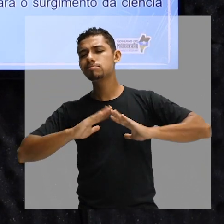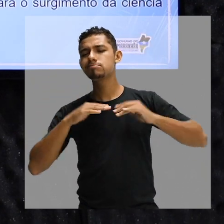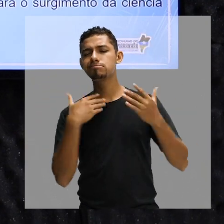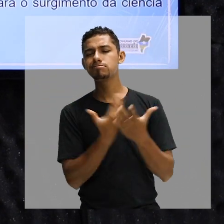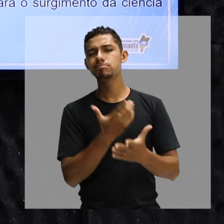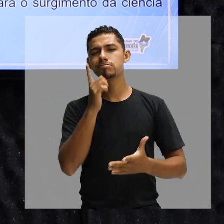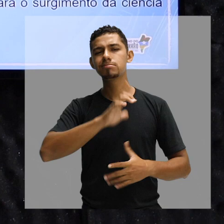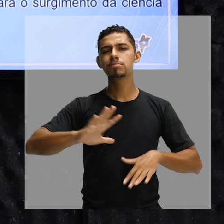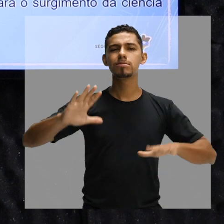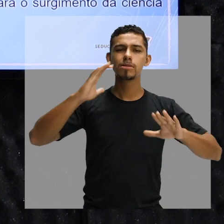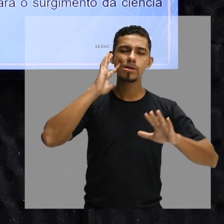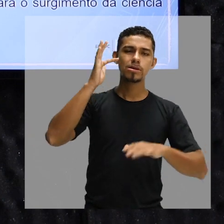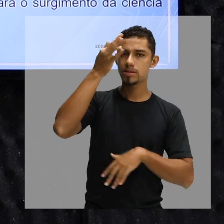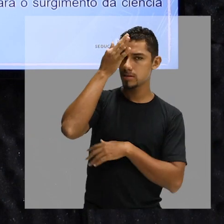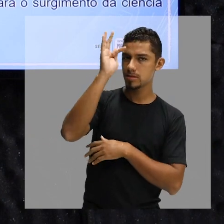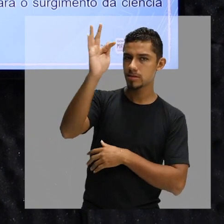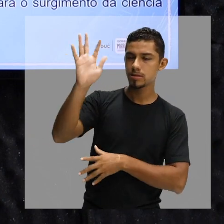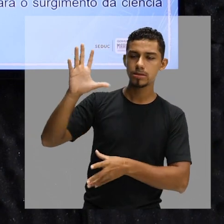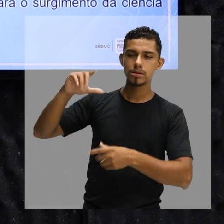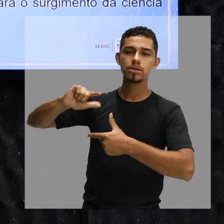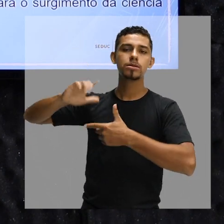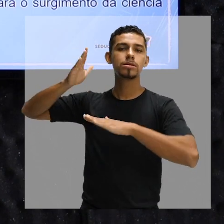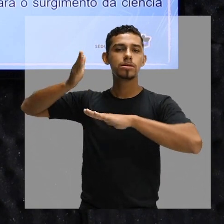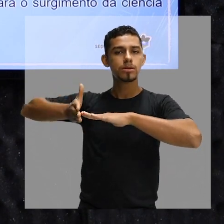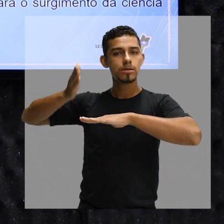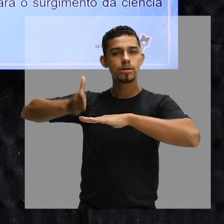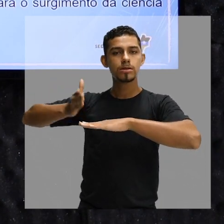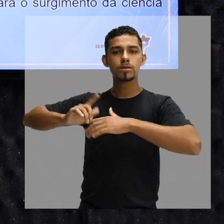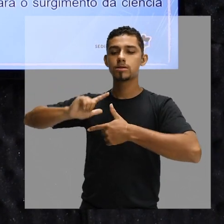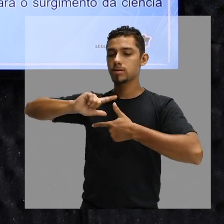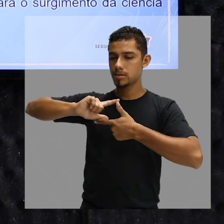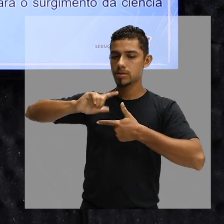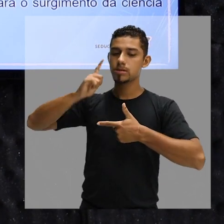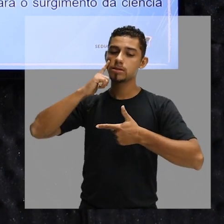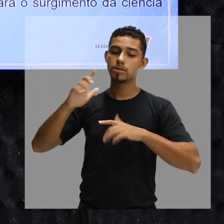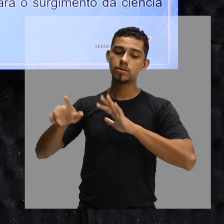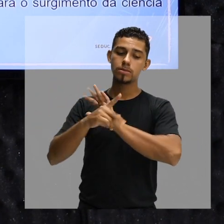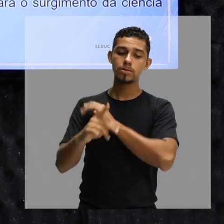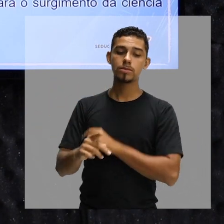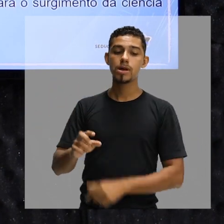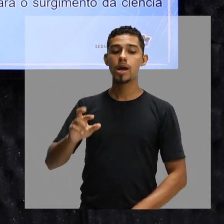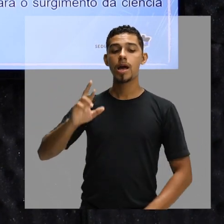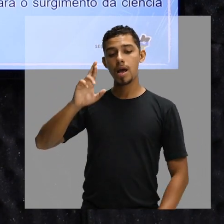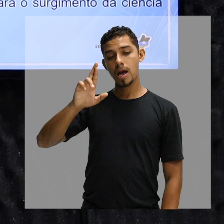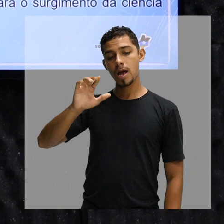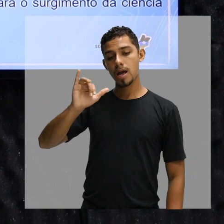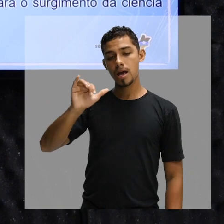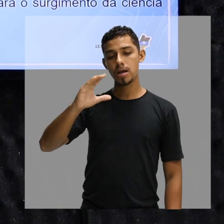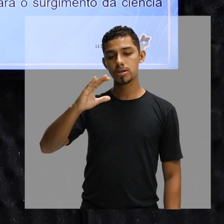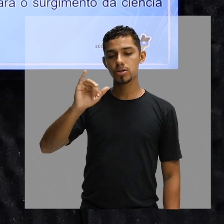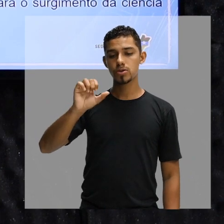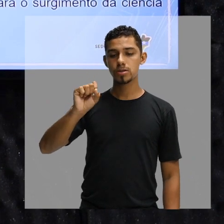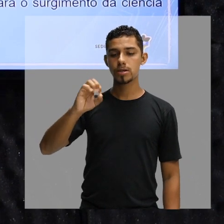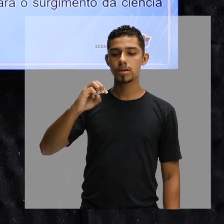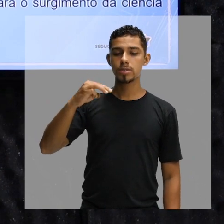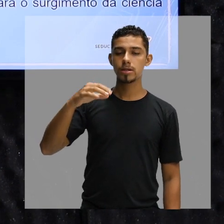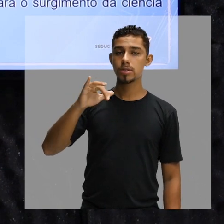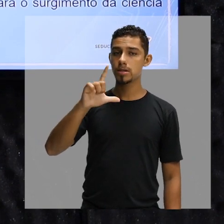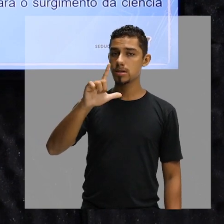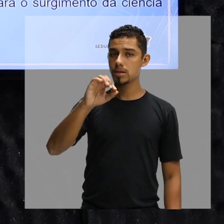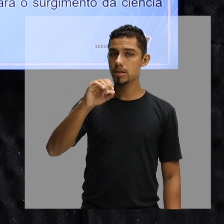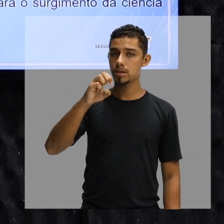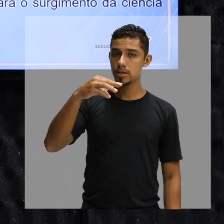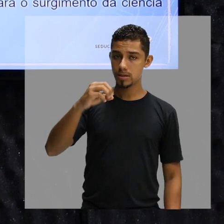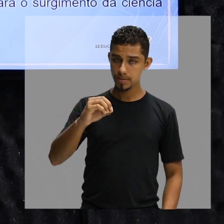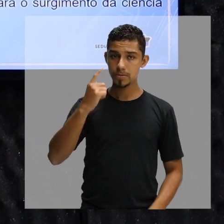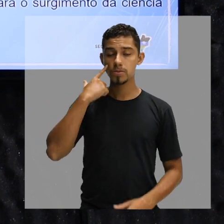na modernidade, principalmente ali racionalismo e empirismo, correto? Então, veja só. O nosso grande